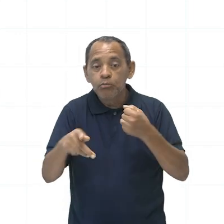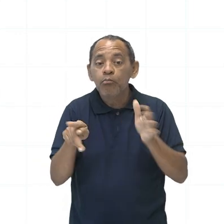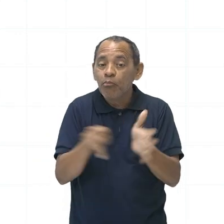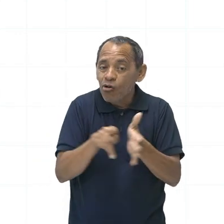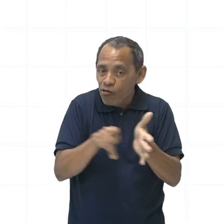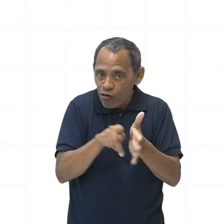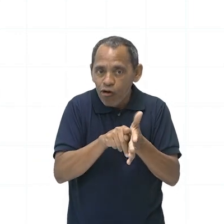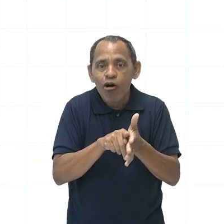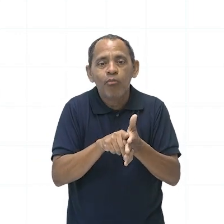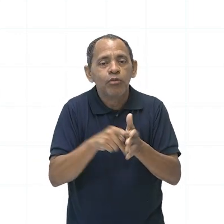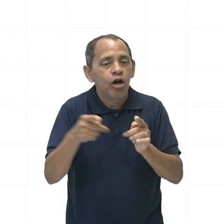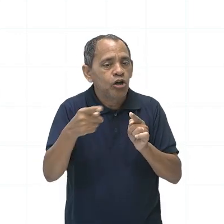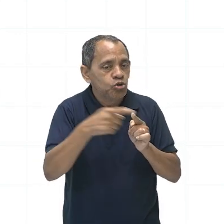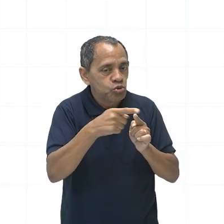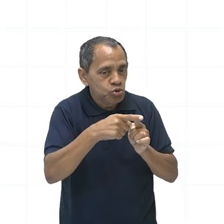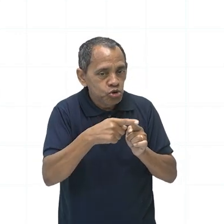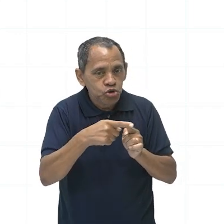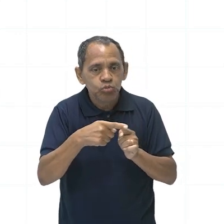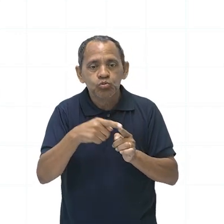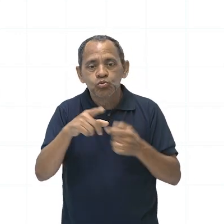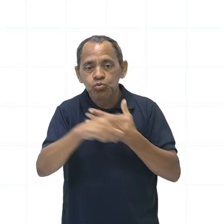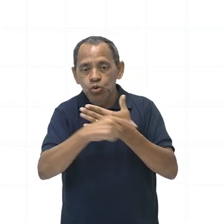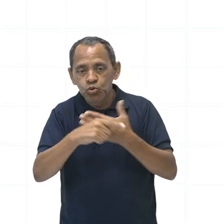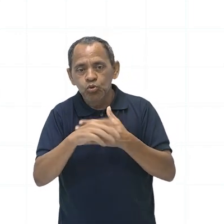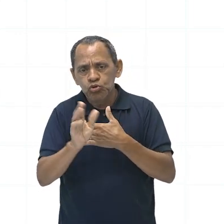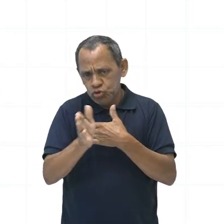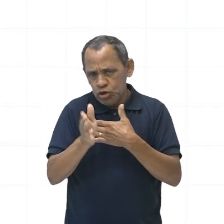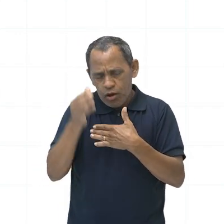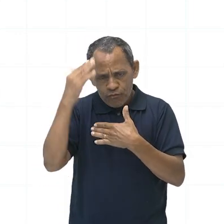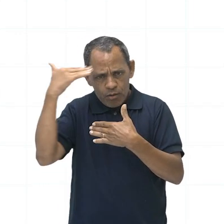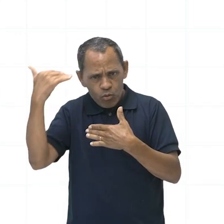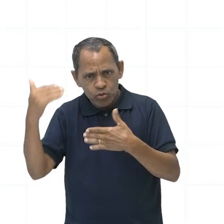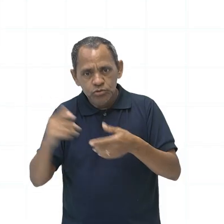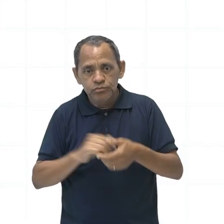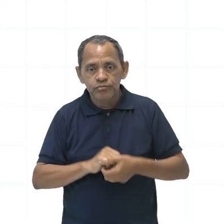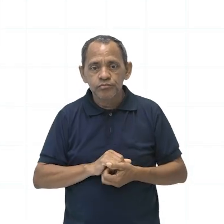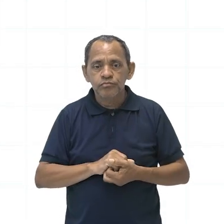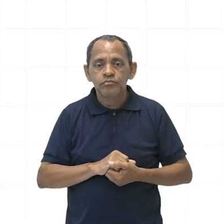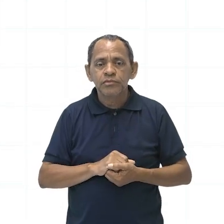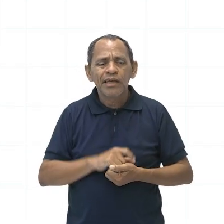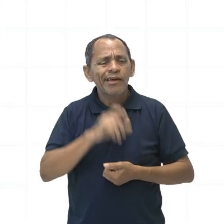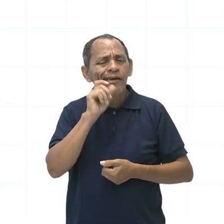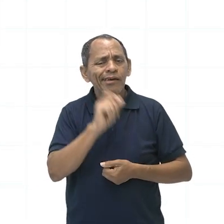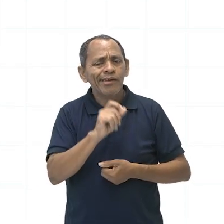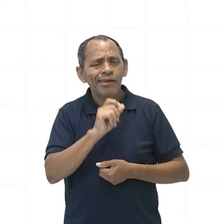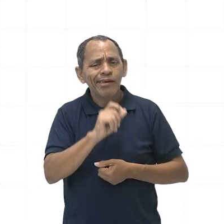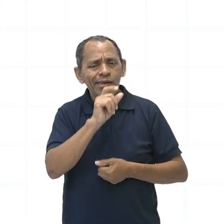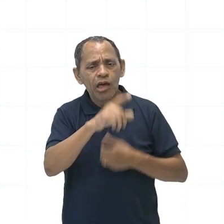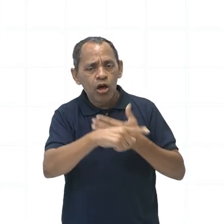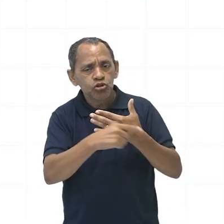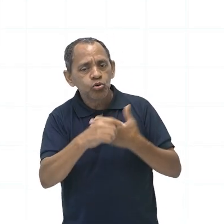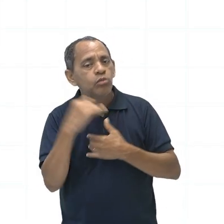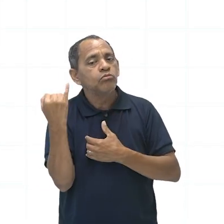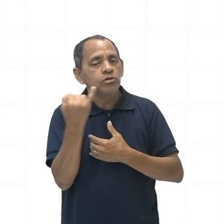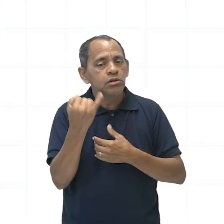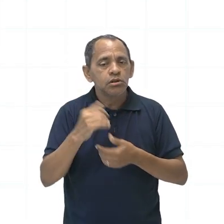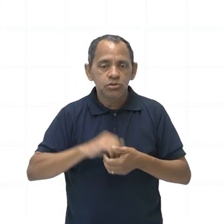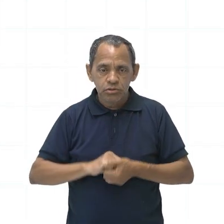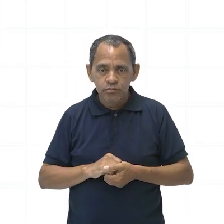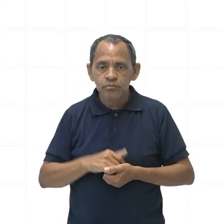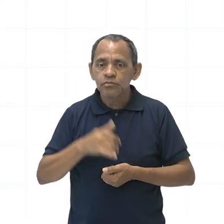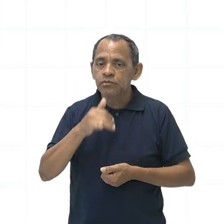estilo deste autor, já é reconhecido, né? Então, levar em consideração quem é este autor é importante. Por